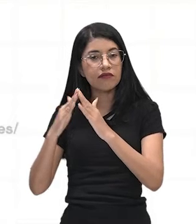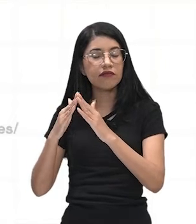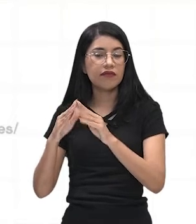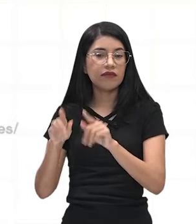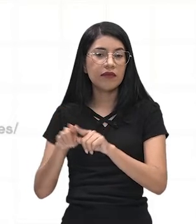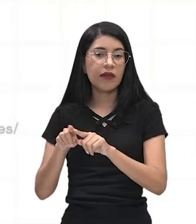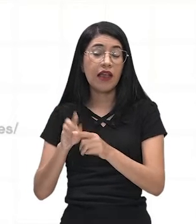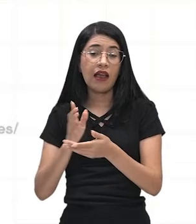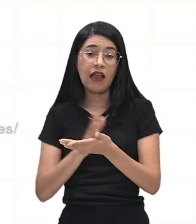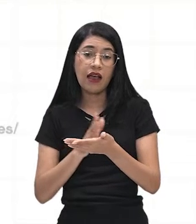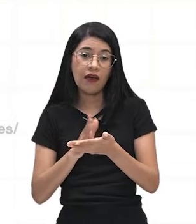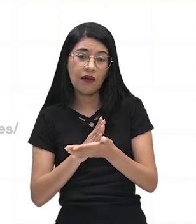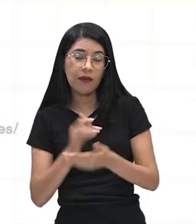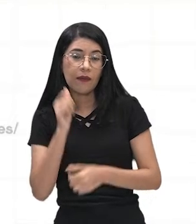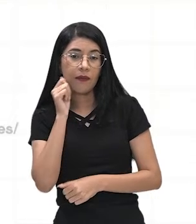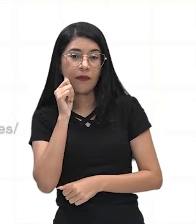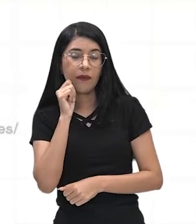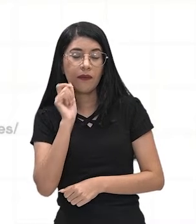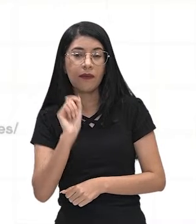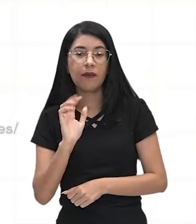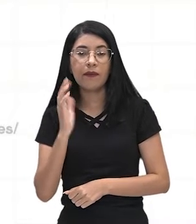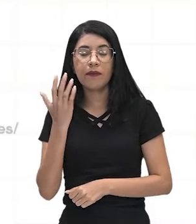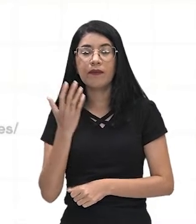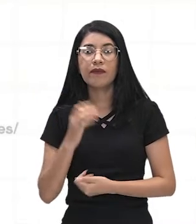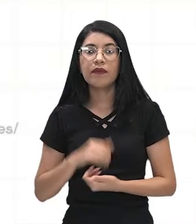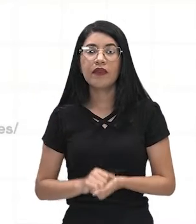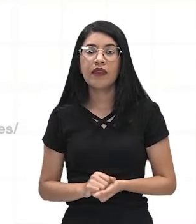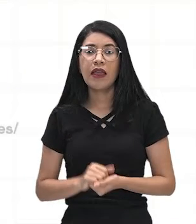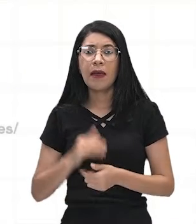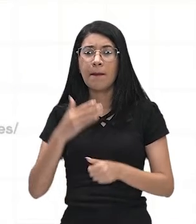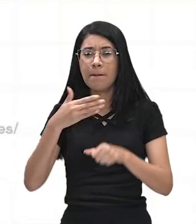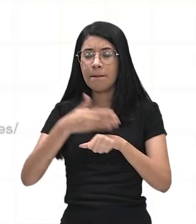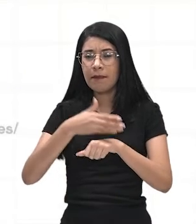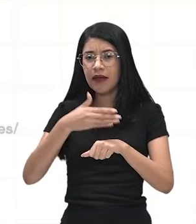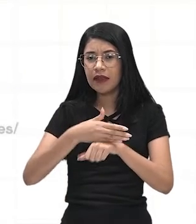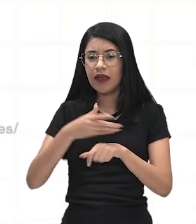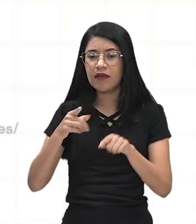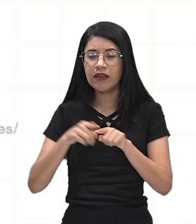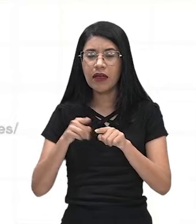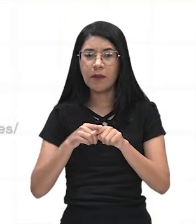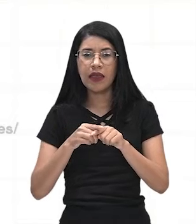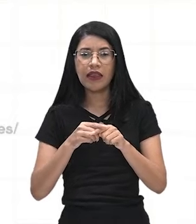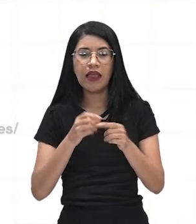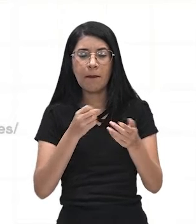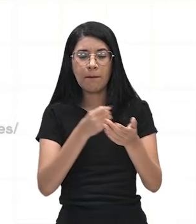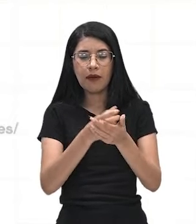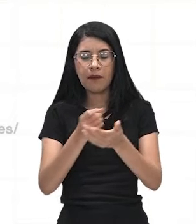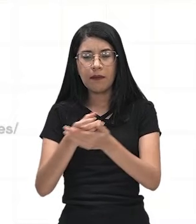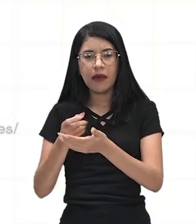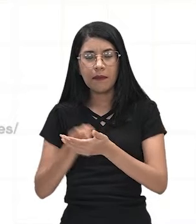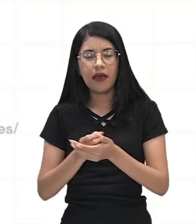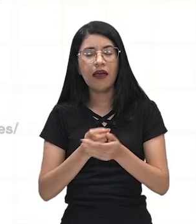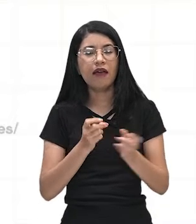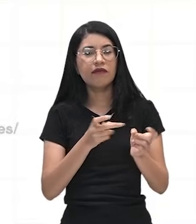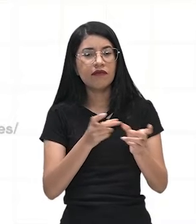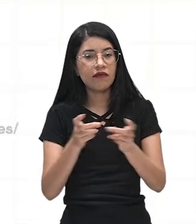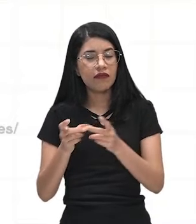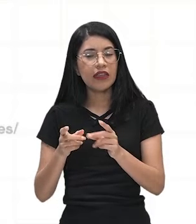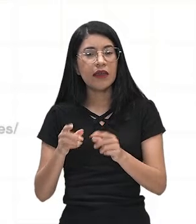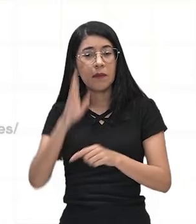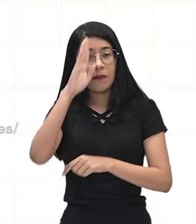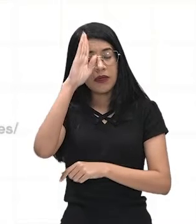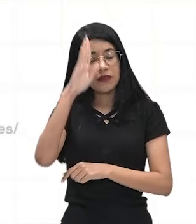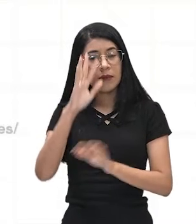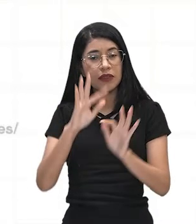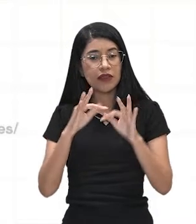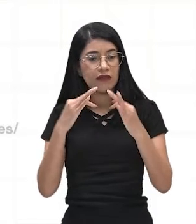Algumas mulheres romanas estavam envolvidas em atividades comerciais, especialmente em negócios familiares